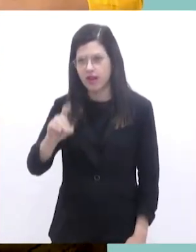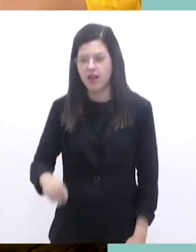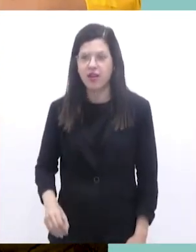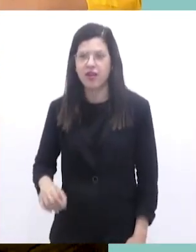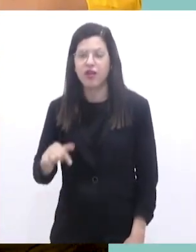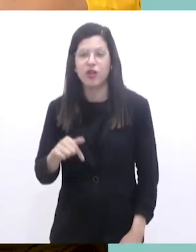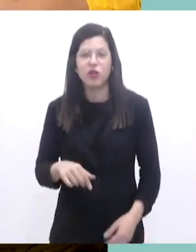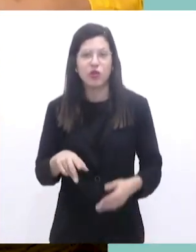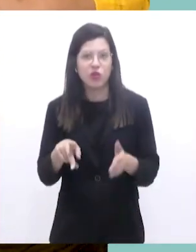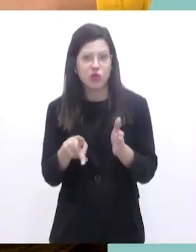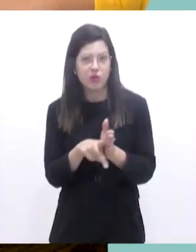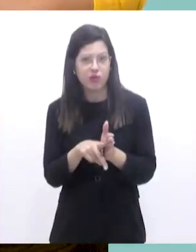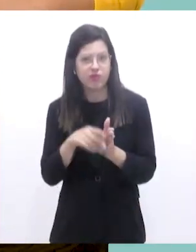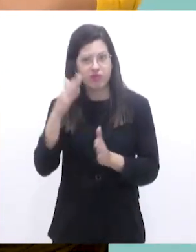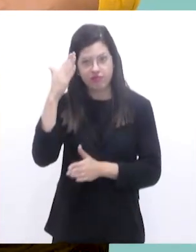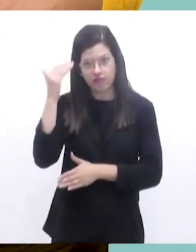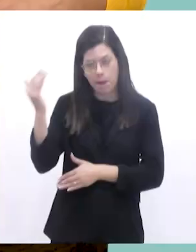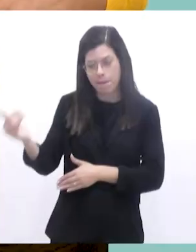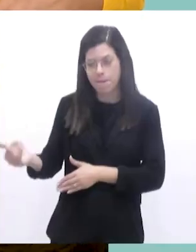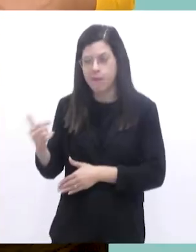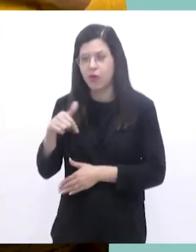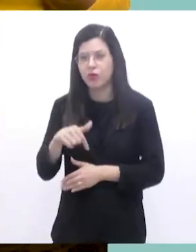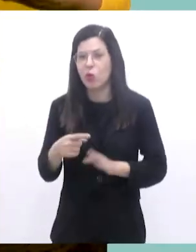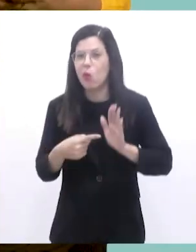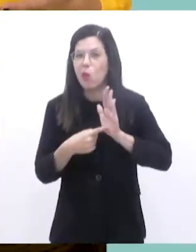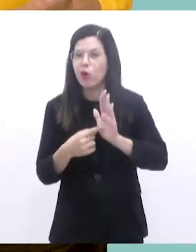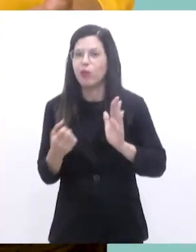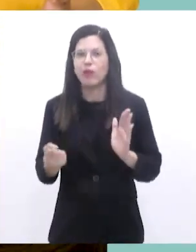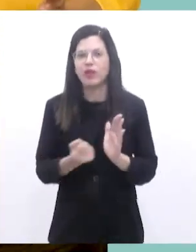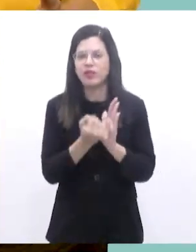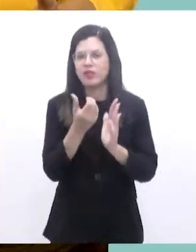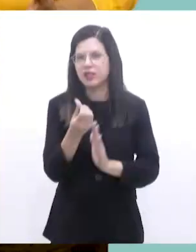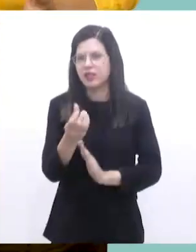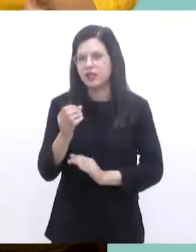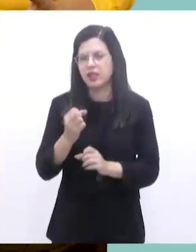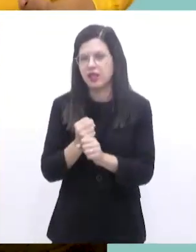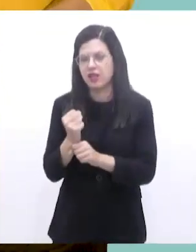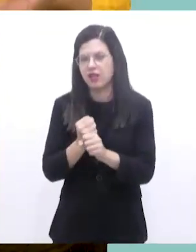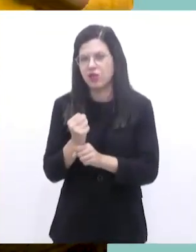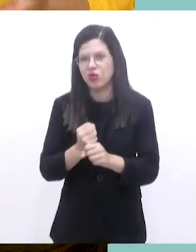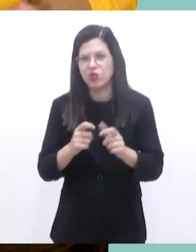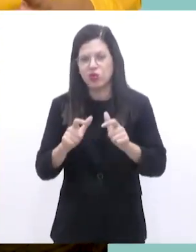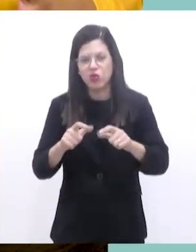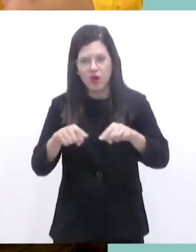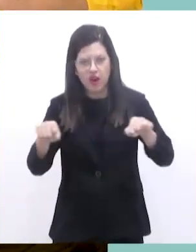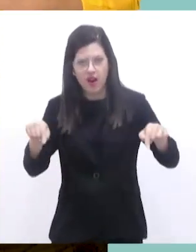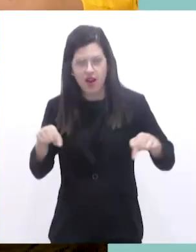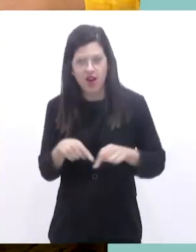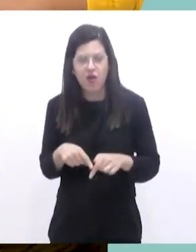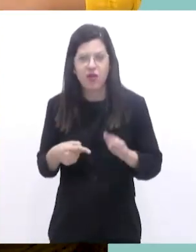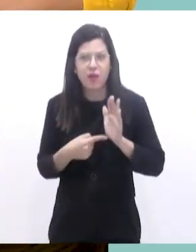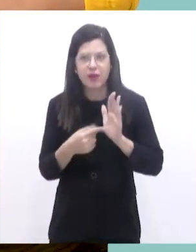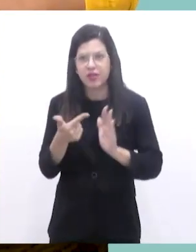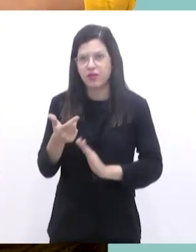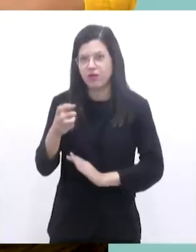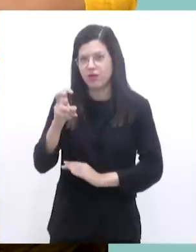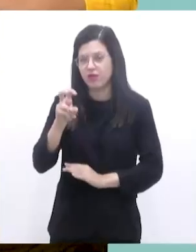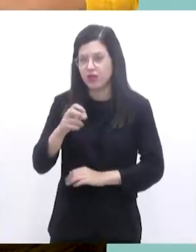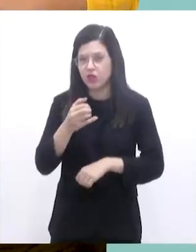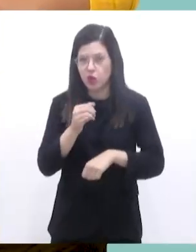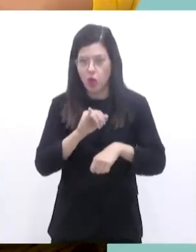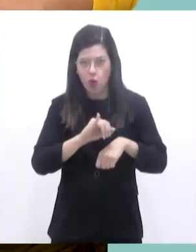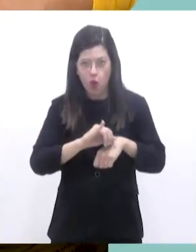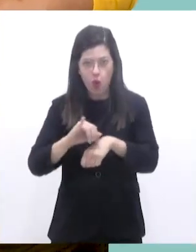abstração geométrica brasileira. A mostra marca os 60 anos da galeria e apresenta 25 trabalhos produzidos